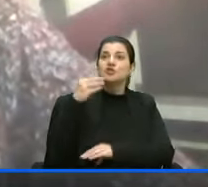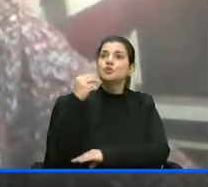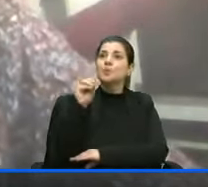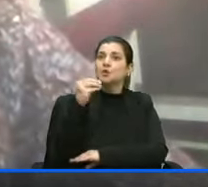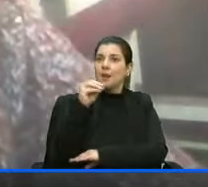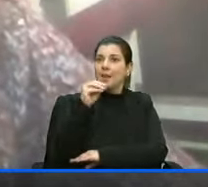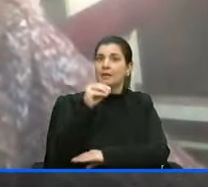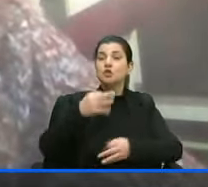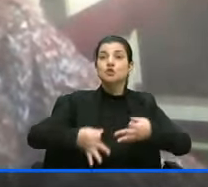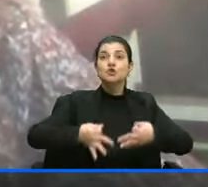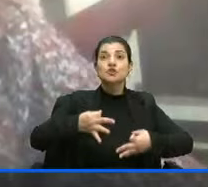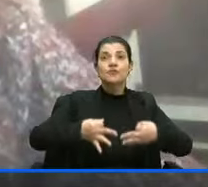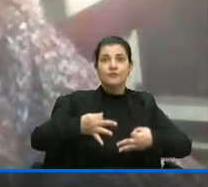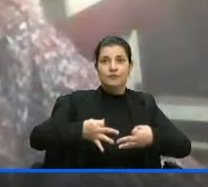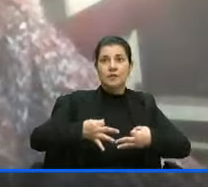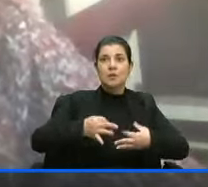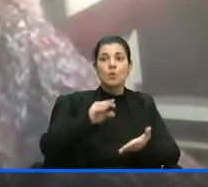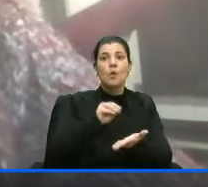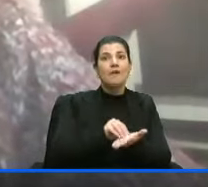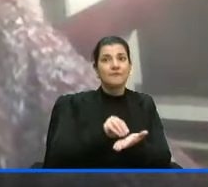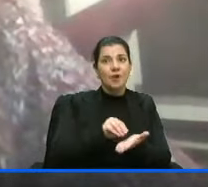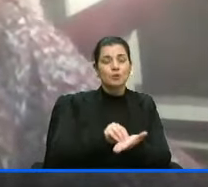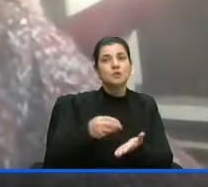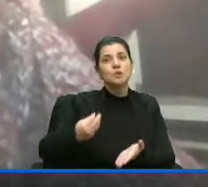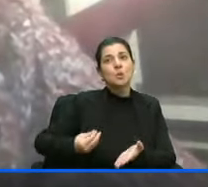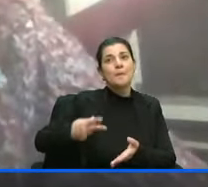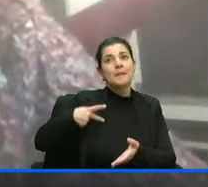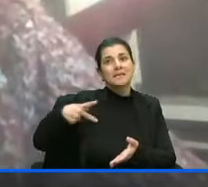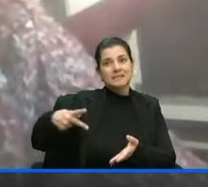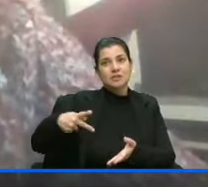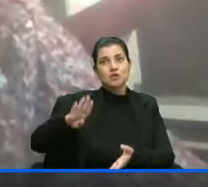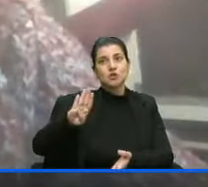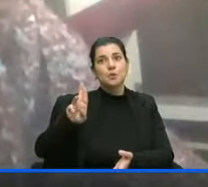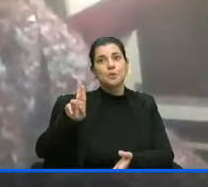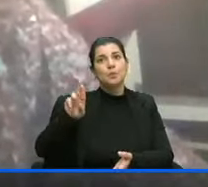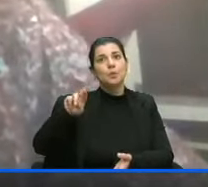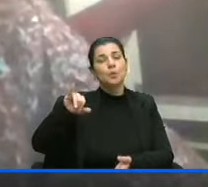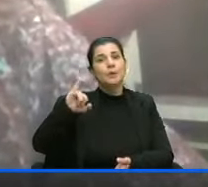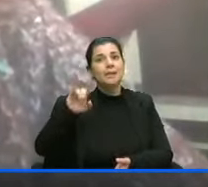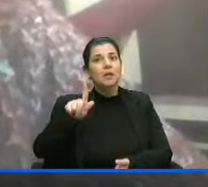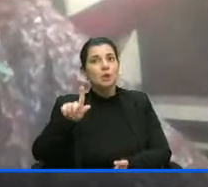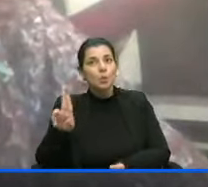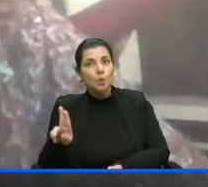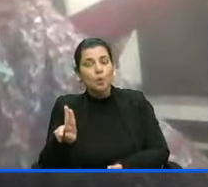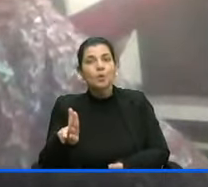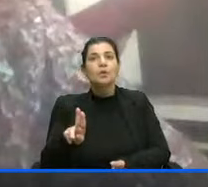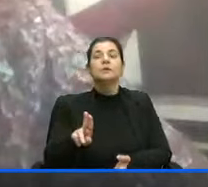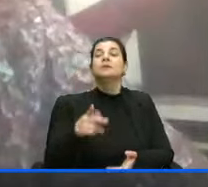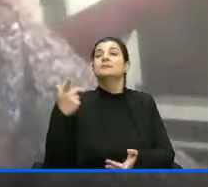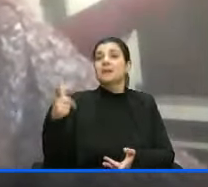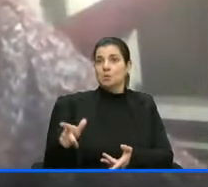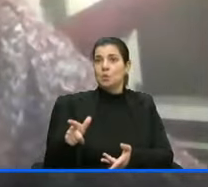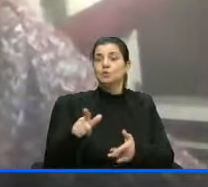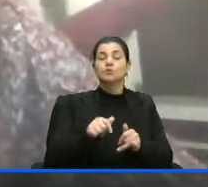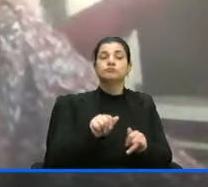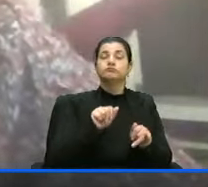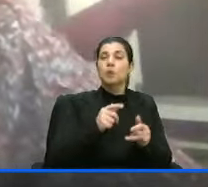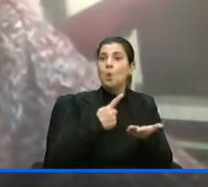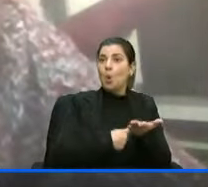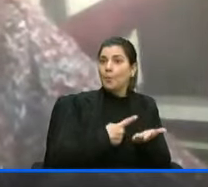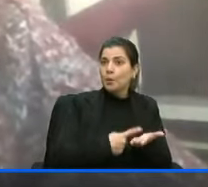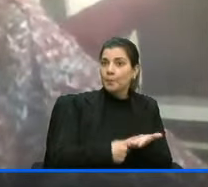Justifico a ausência do presidente Búrigo, está em outro compromisso e delegou por eu ser a